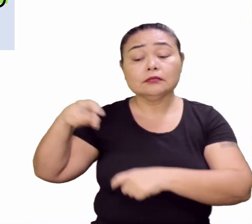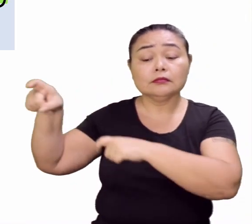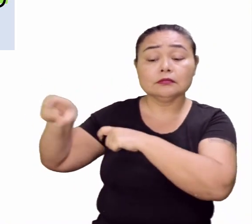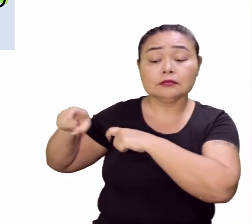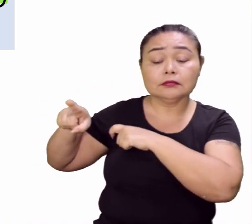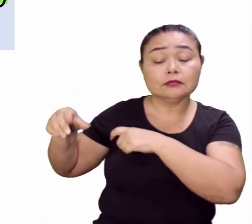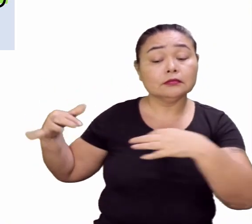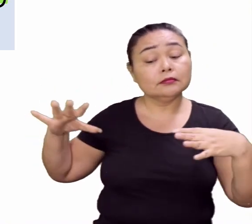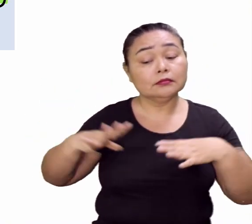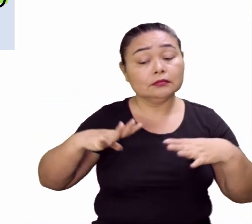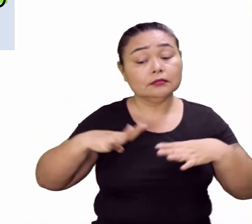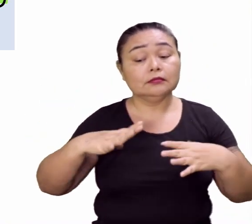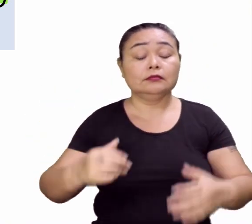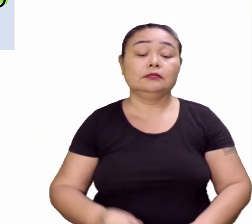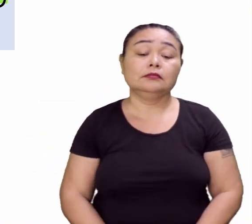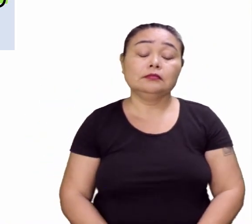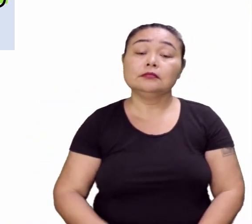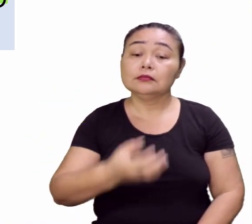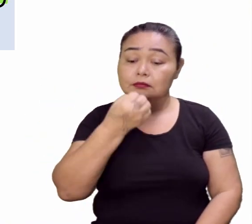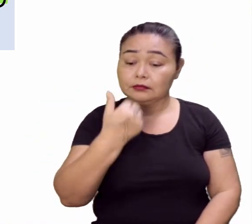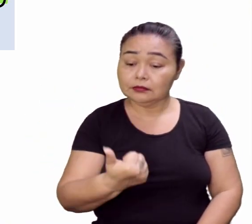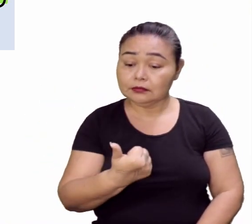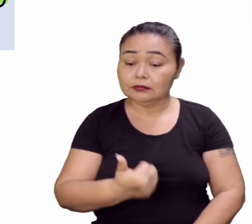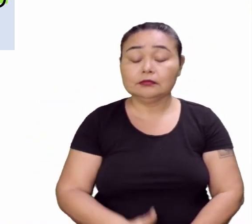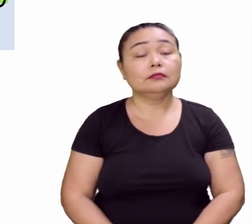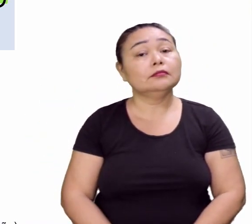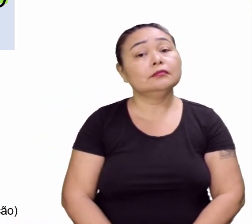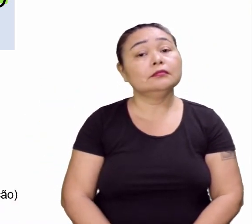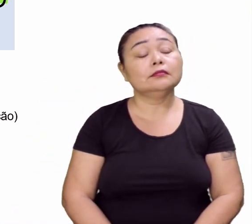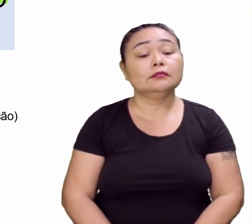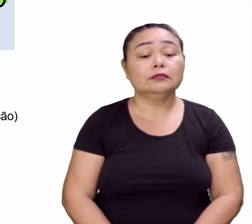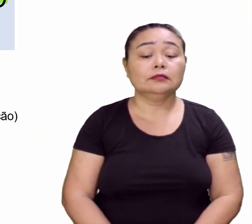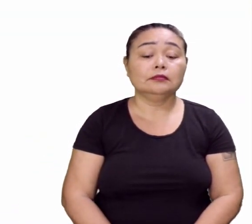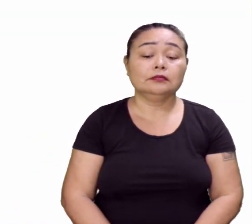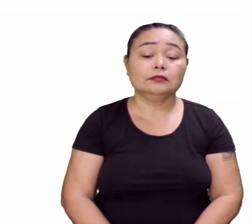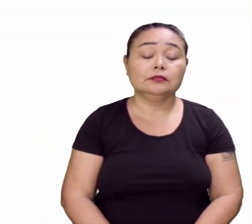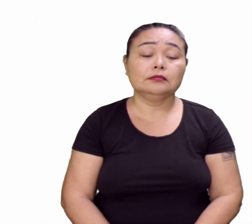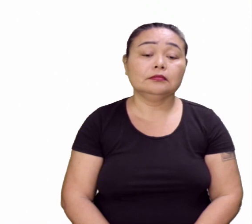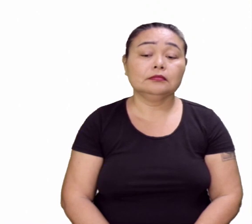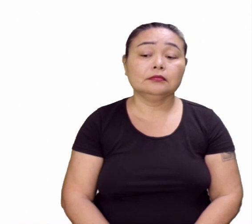para a cidade, professor Jorge. Tudo bem? Perfeito. Vamos lá.